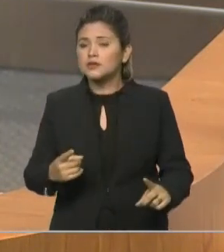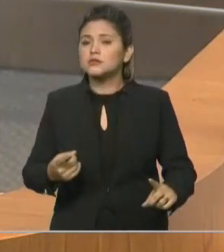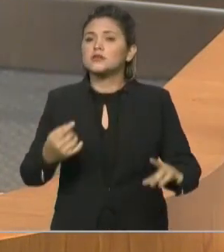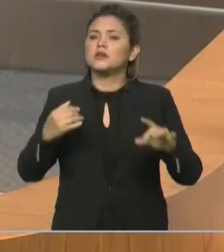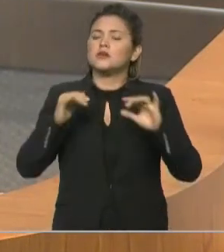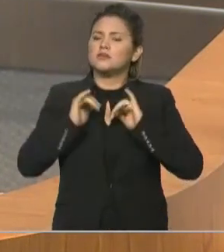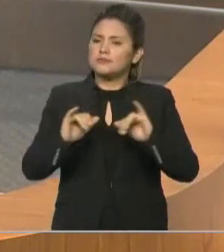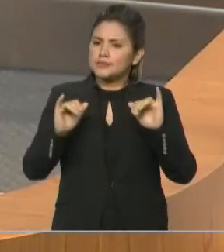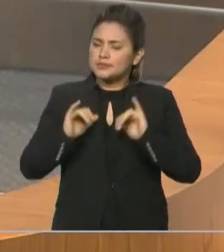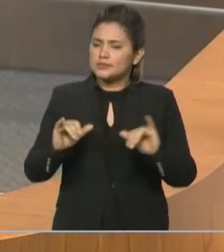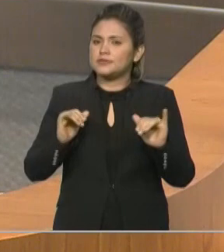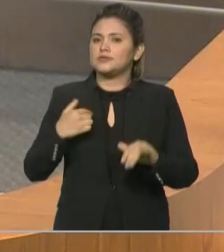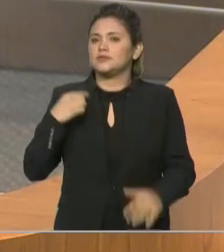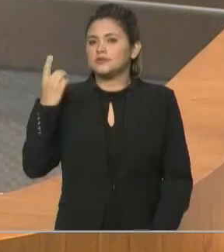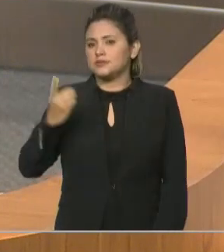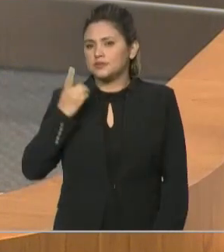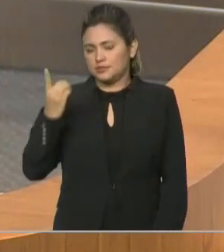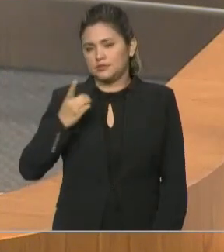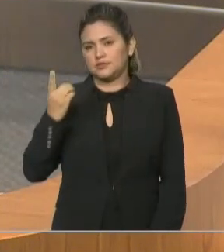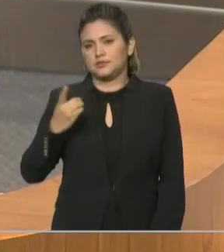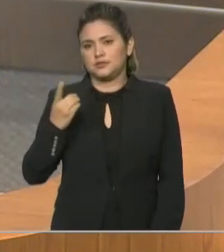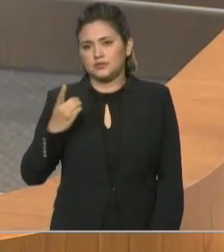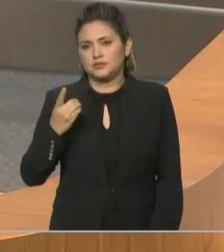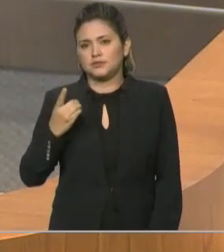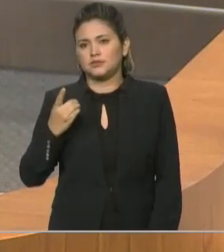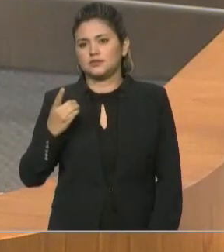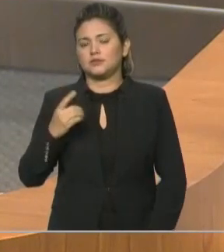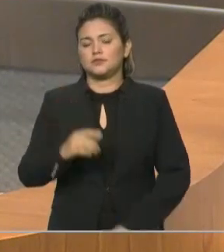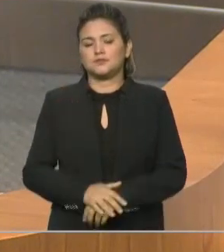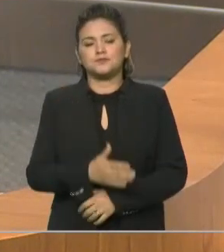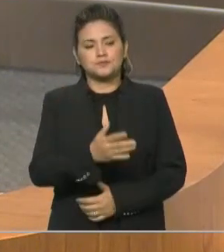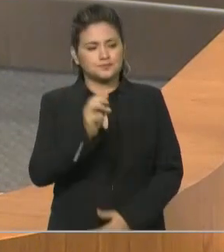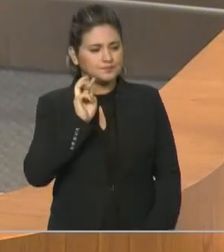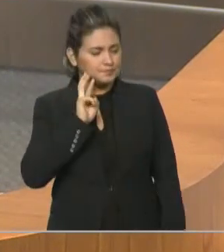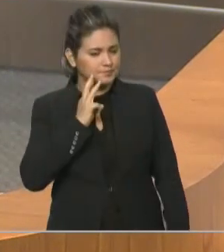institucionais, pessoais e, sobretudo, humanas. Deputado Wellington.